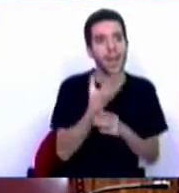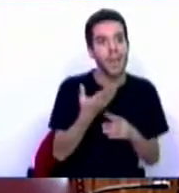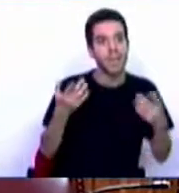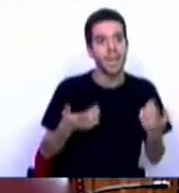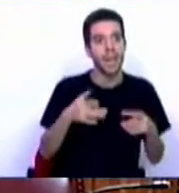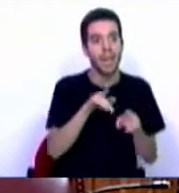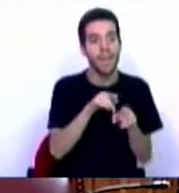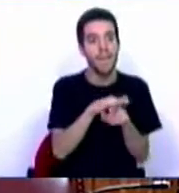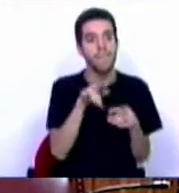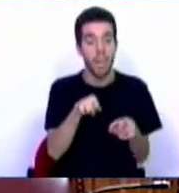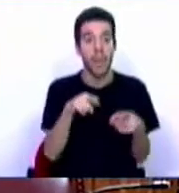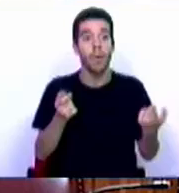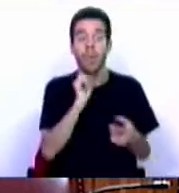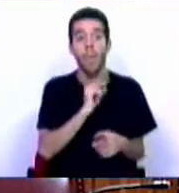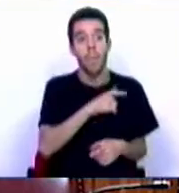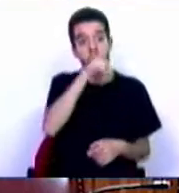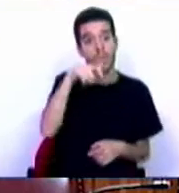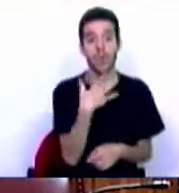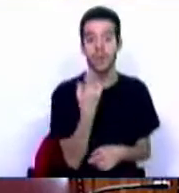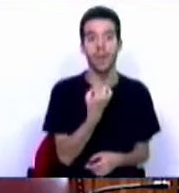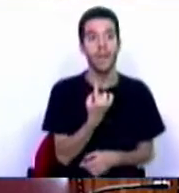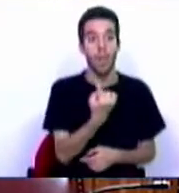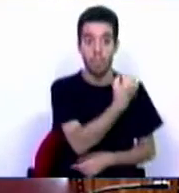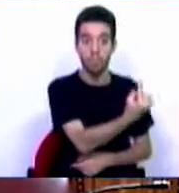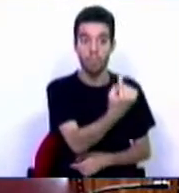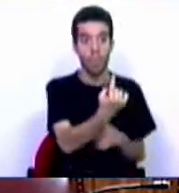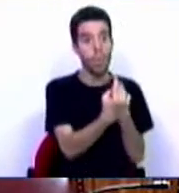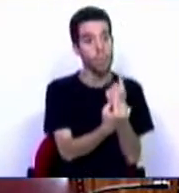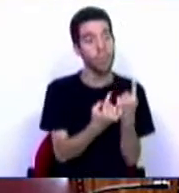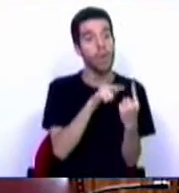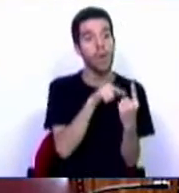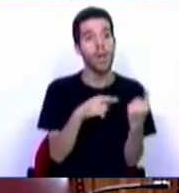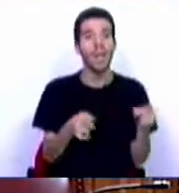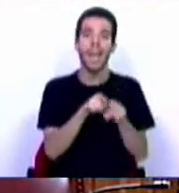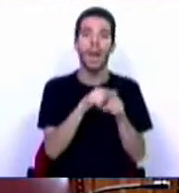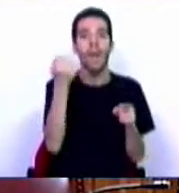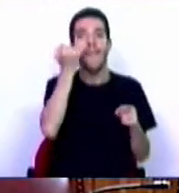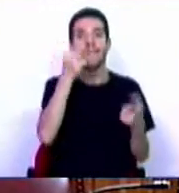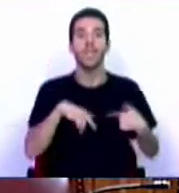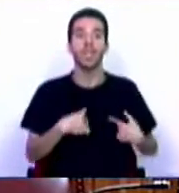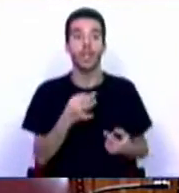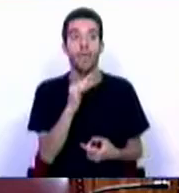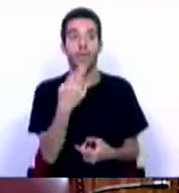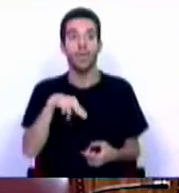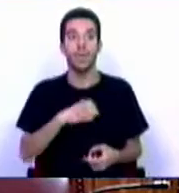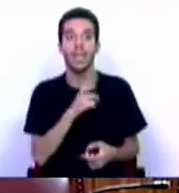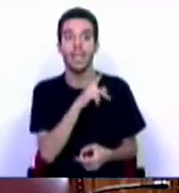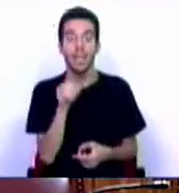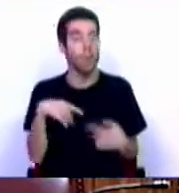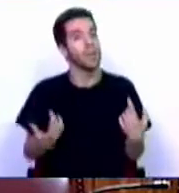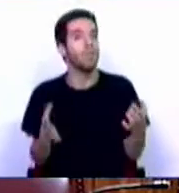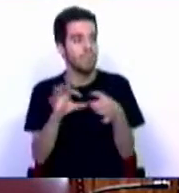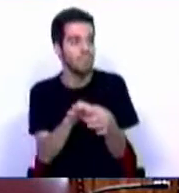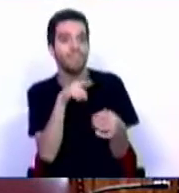conformes ao direito, podemos encontrar várias pessoas que individualmente, singularmente, se apropriam e fazem de conta que são fundações e, portanto, naturalmente, este enquadramento faz algum